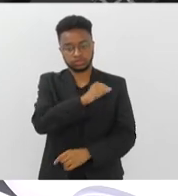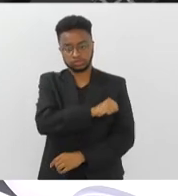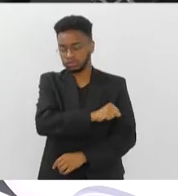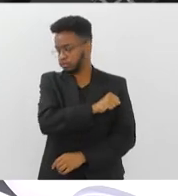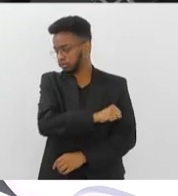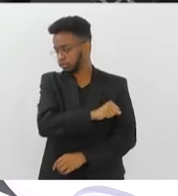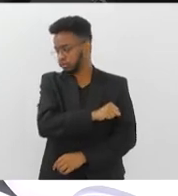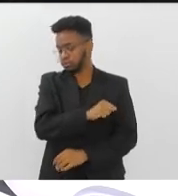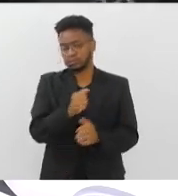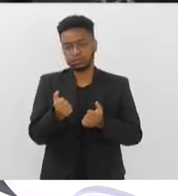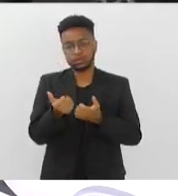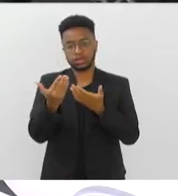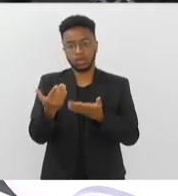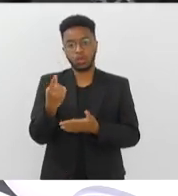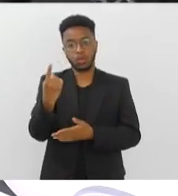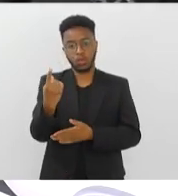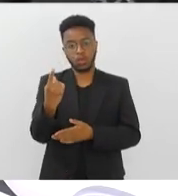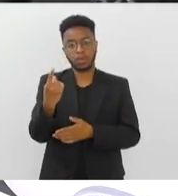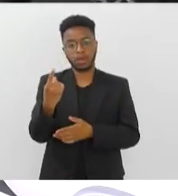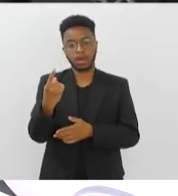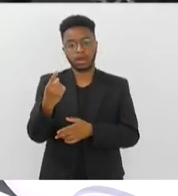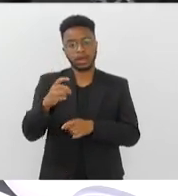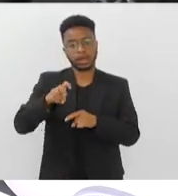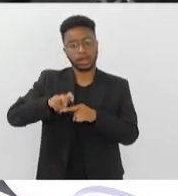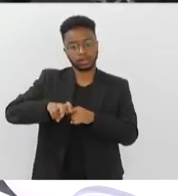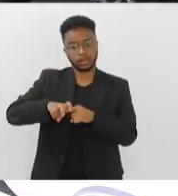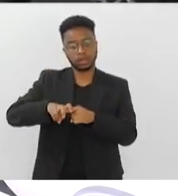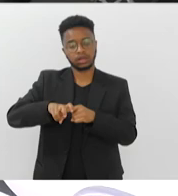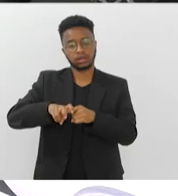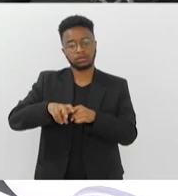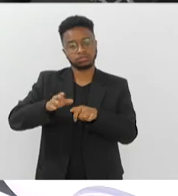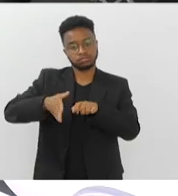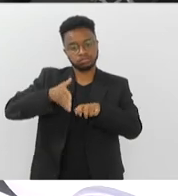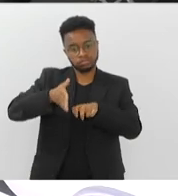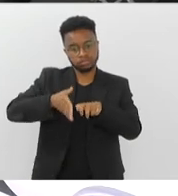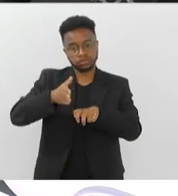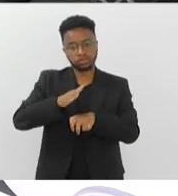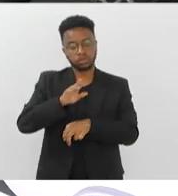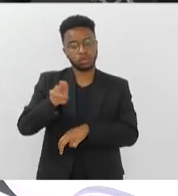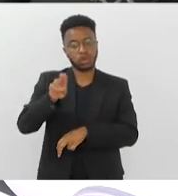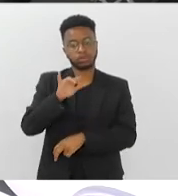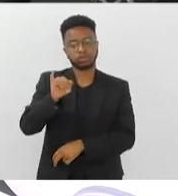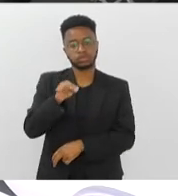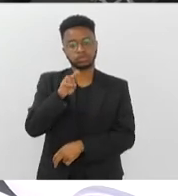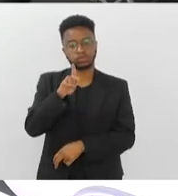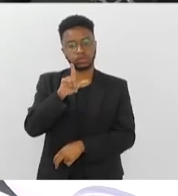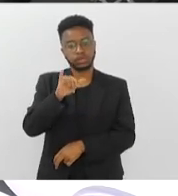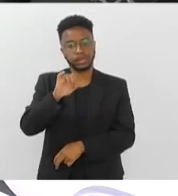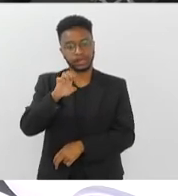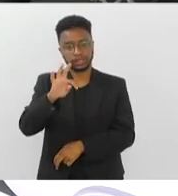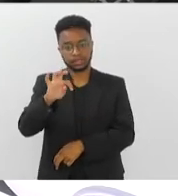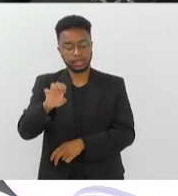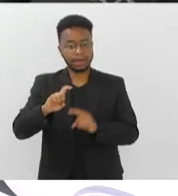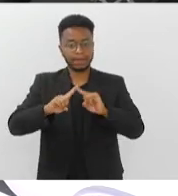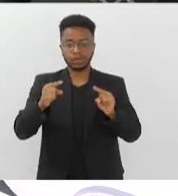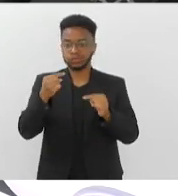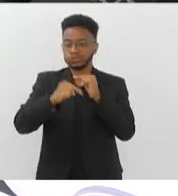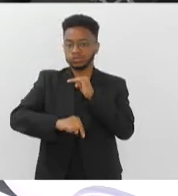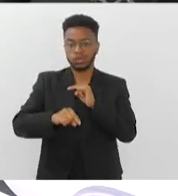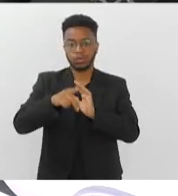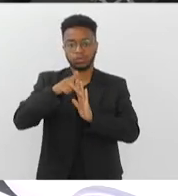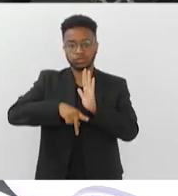disponibilize uma cadeira Juliette, o que não faz parte do projeto original.